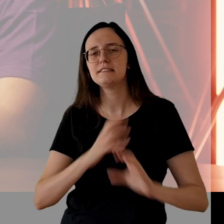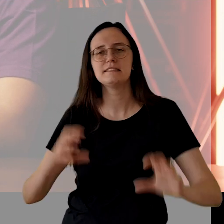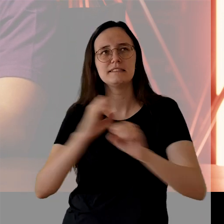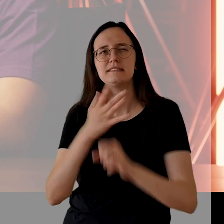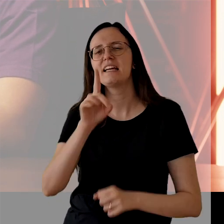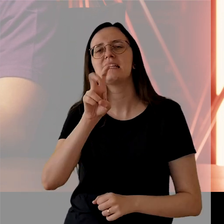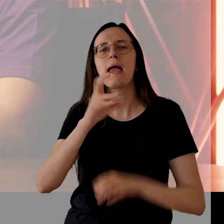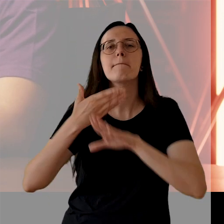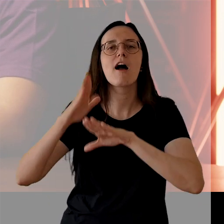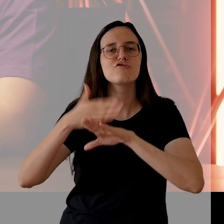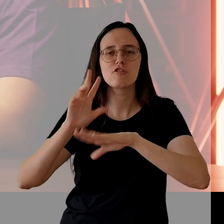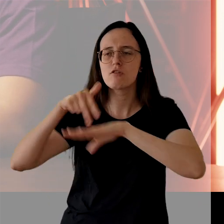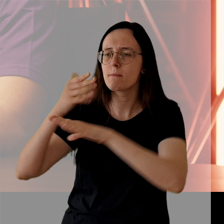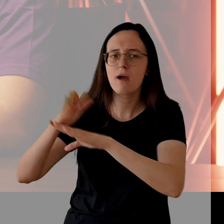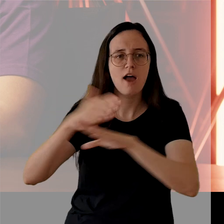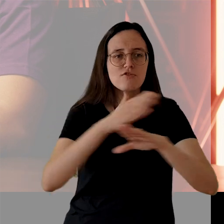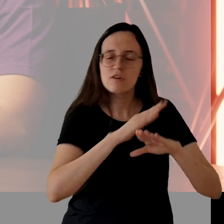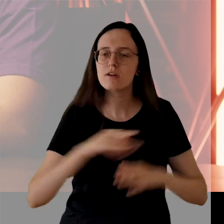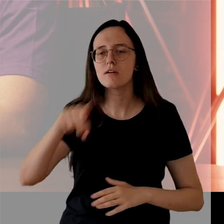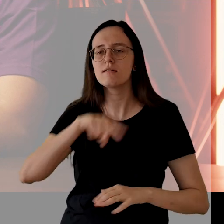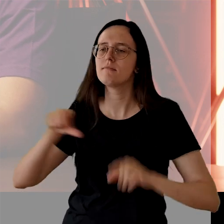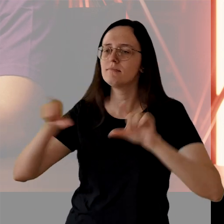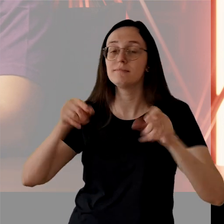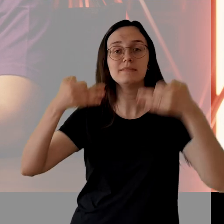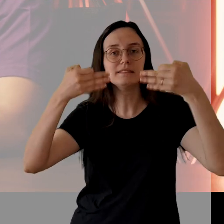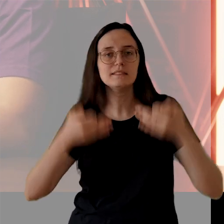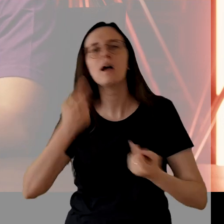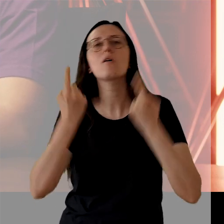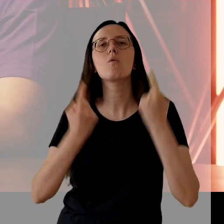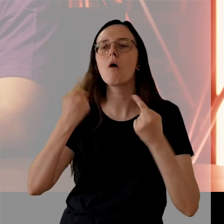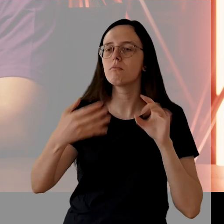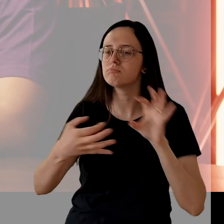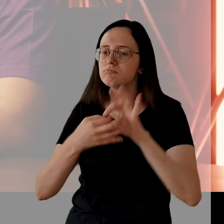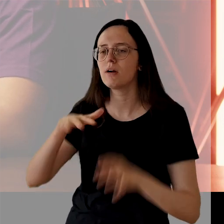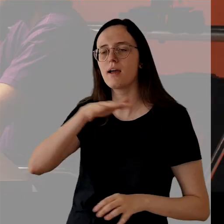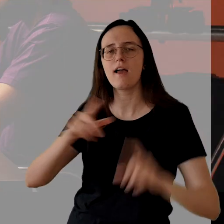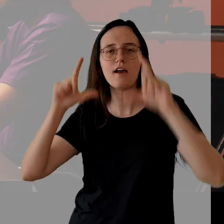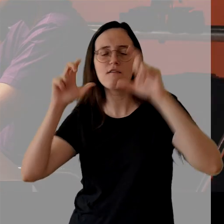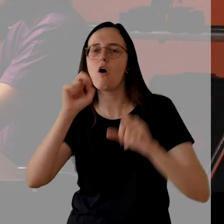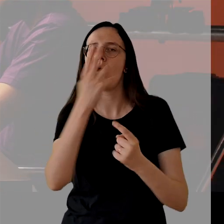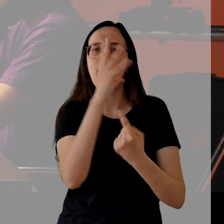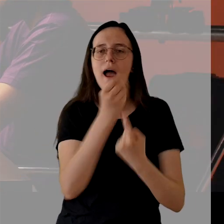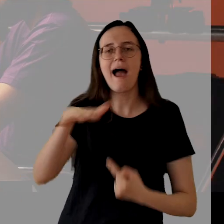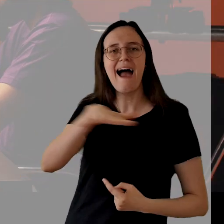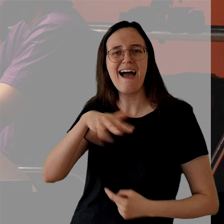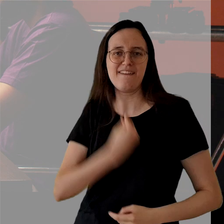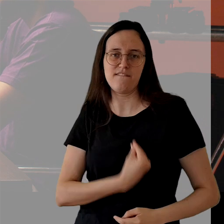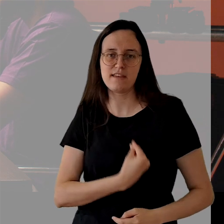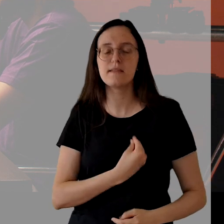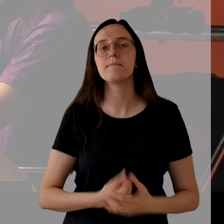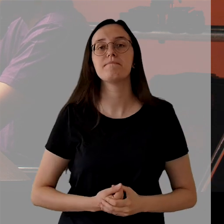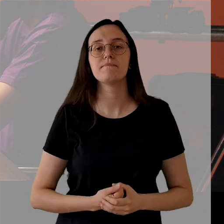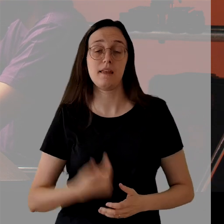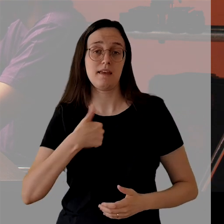ano, as pessoas tinham que escolher bem qual que elas iam assinar como direção de fotografia ou de arte. No meu caso, era,